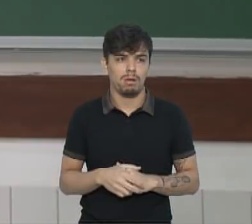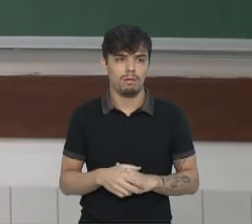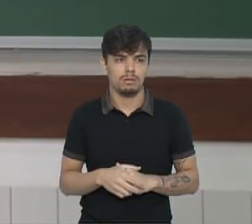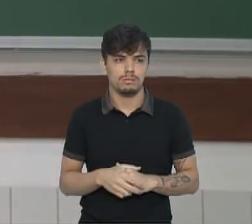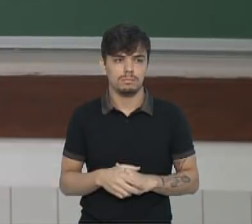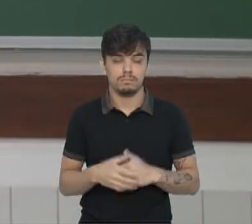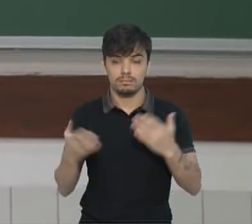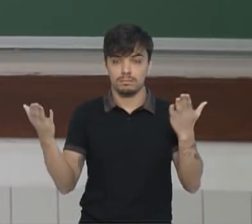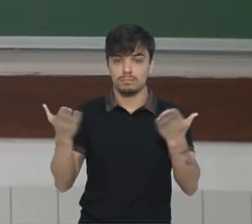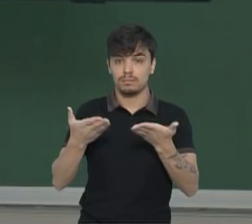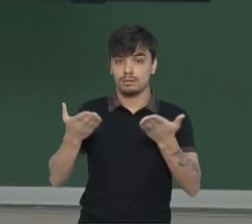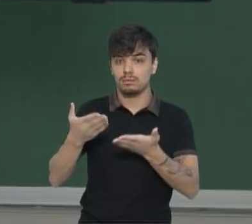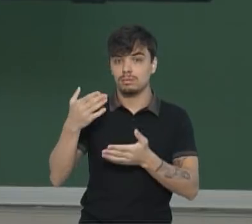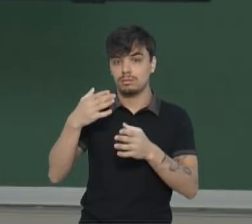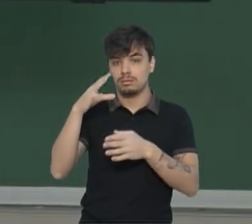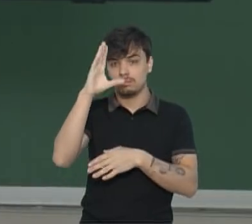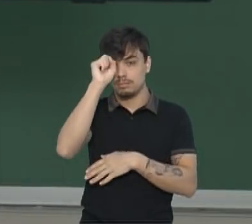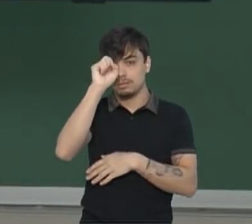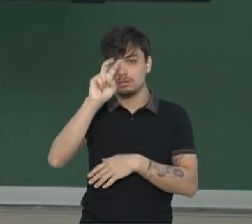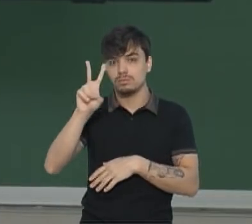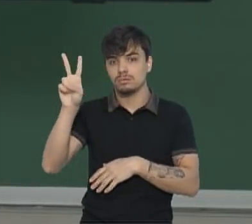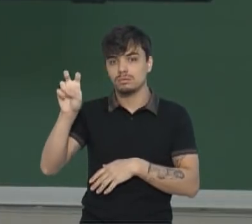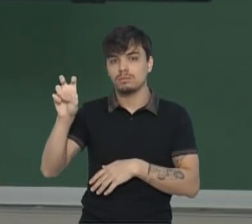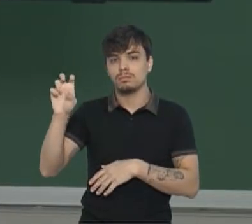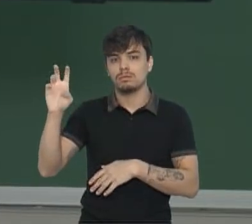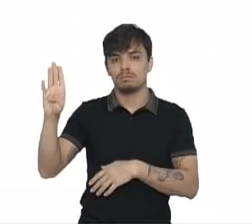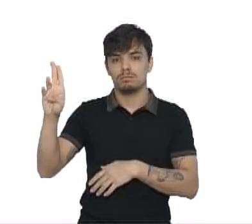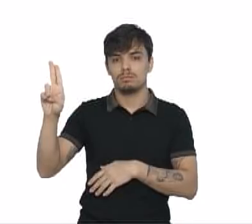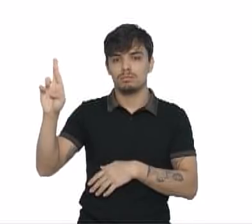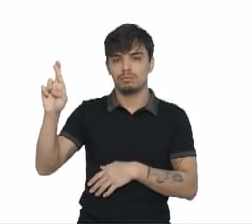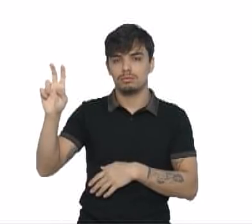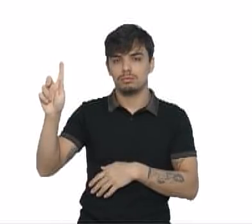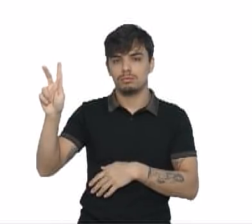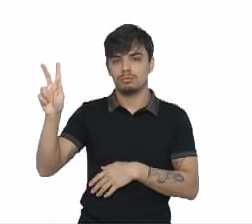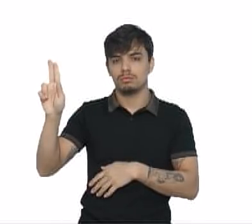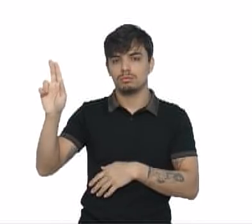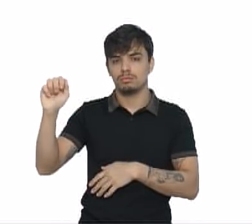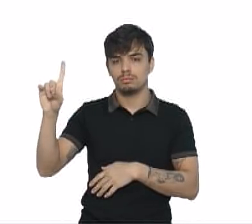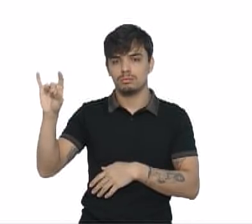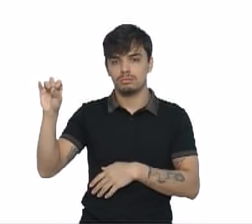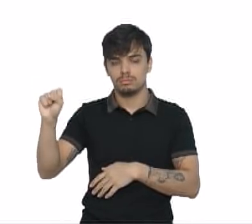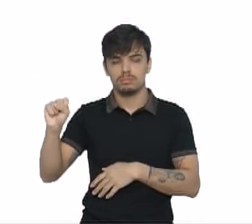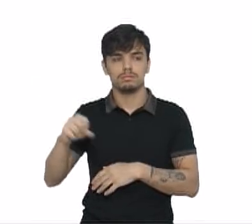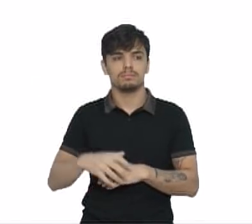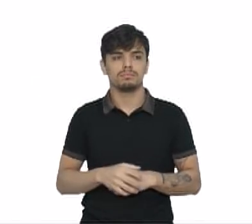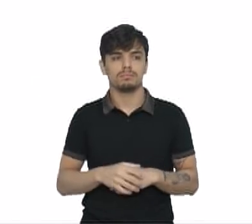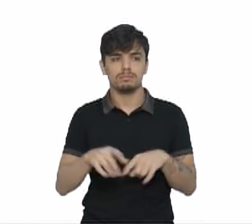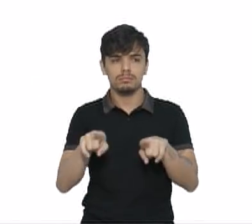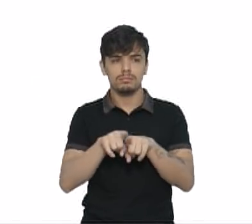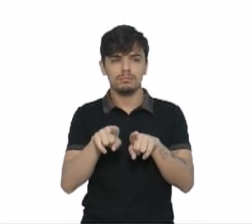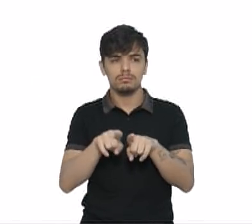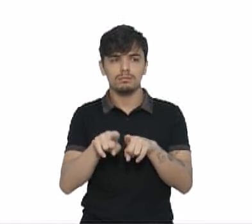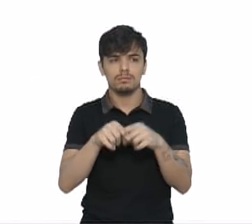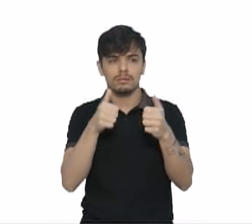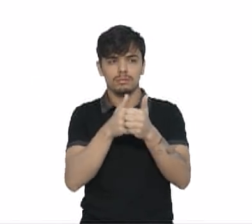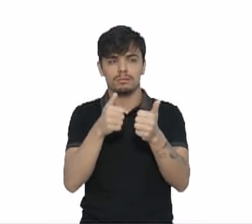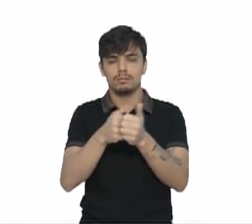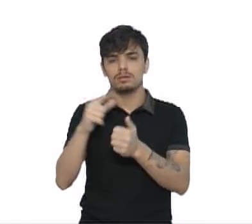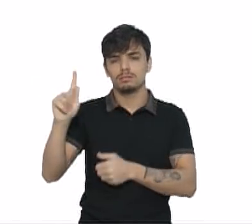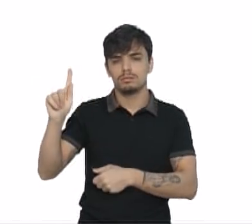Agora a gente vem para os burgúndios, né? Os burgúndios também irão se fixar na região da Gália, né, juntamente com outras